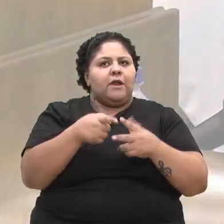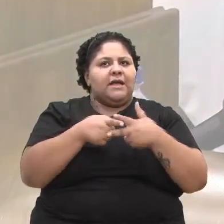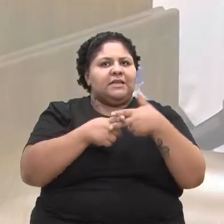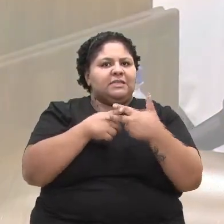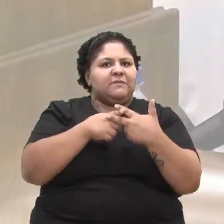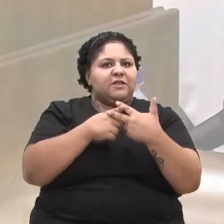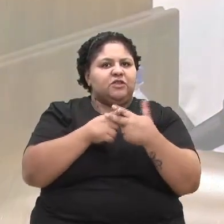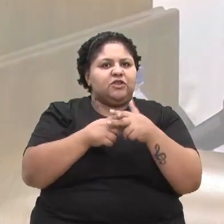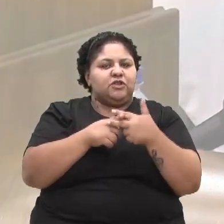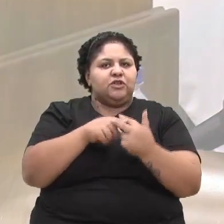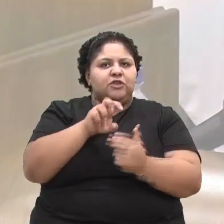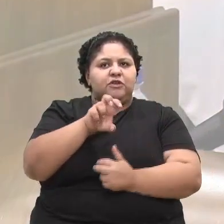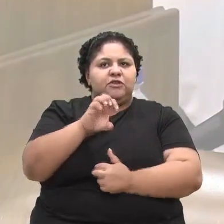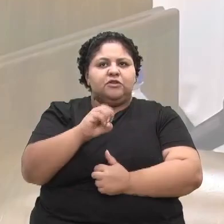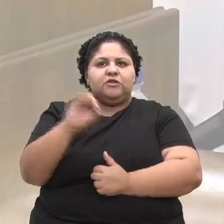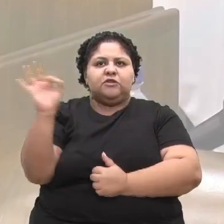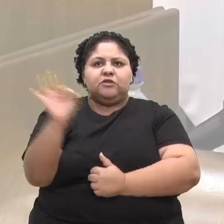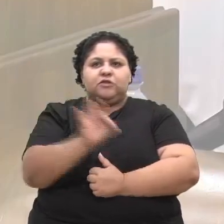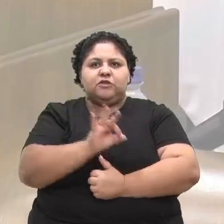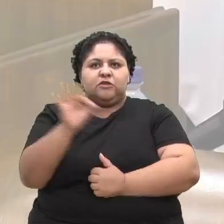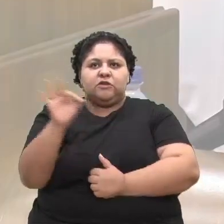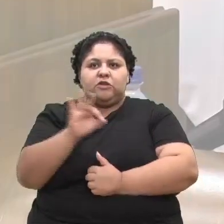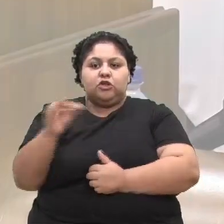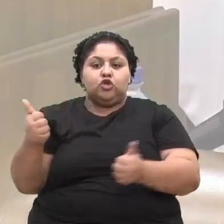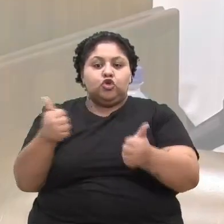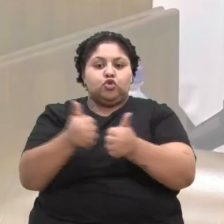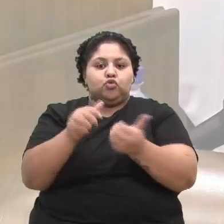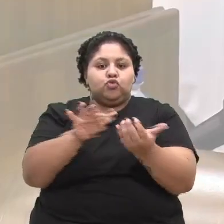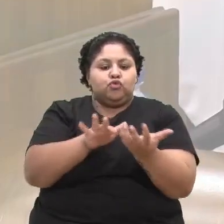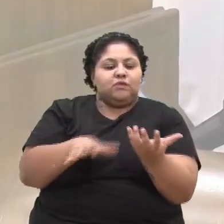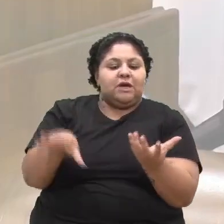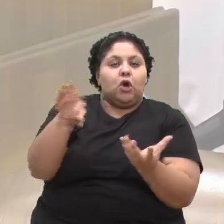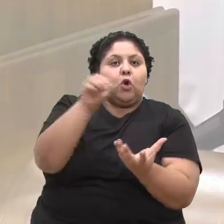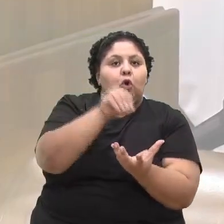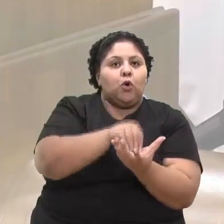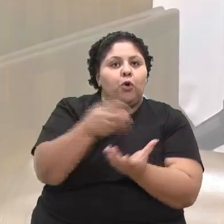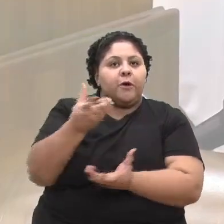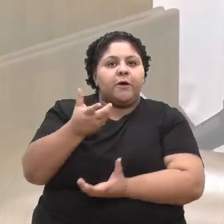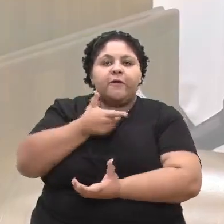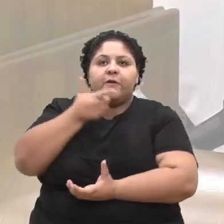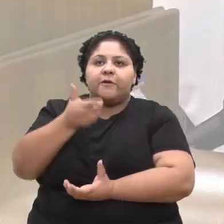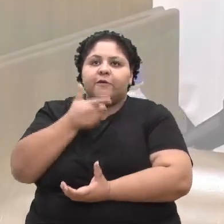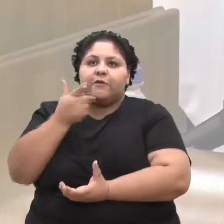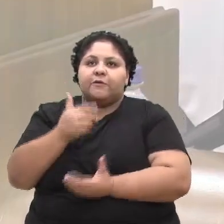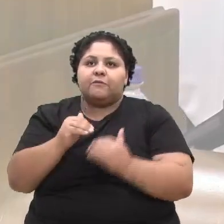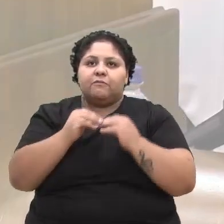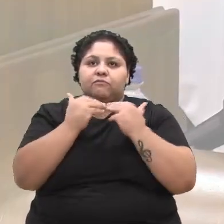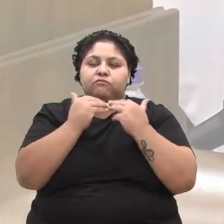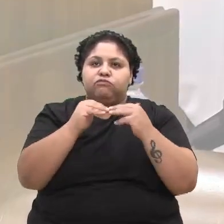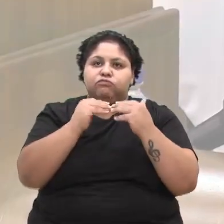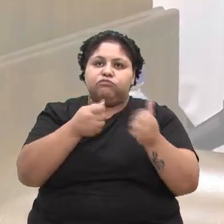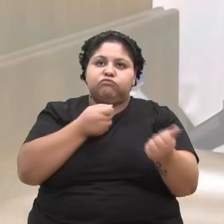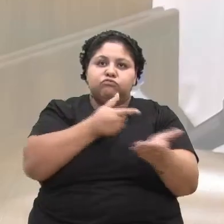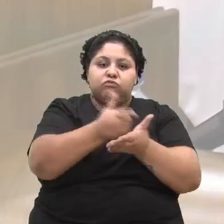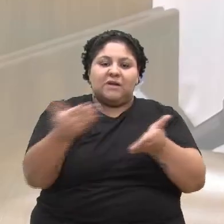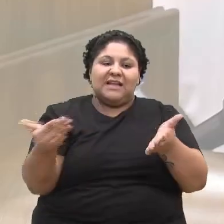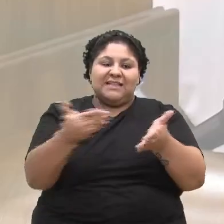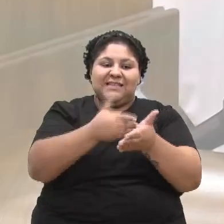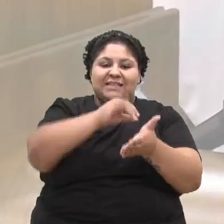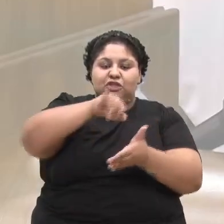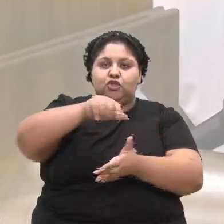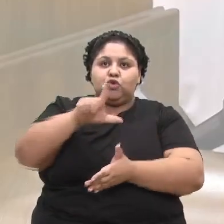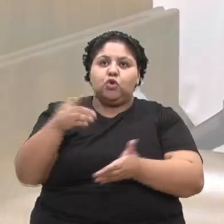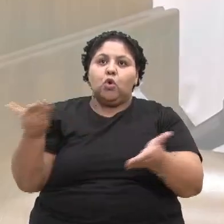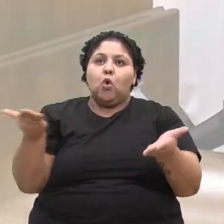que 50% do recapeamento vai ficar com a Codeca. Quero falar também que os caminhões devem ser comprados até julho, porque hoje